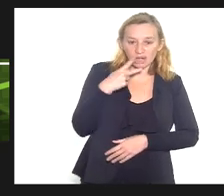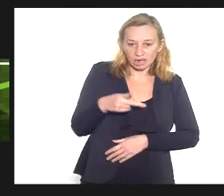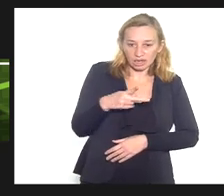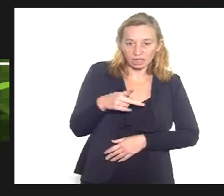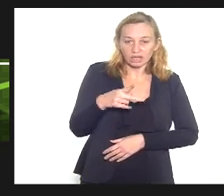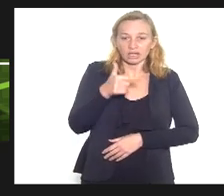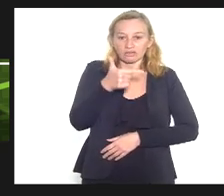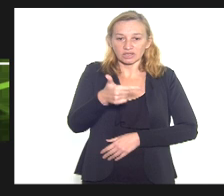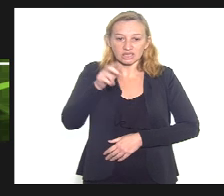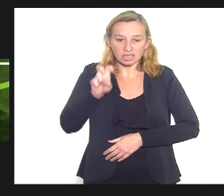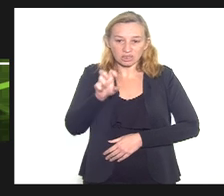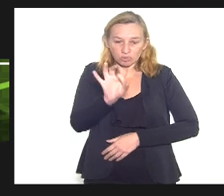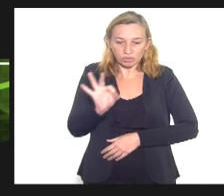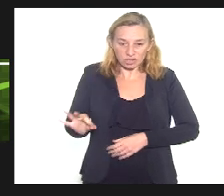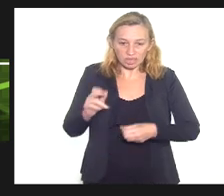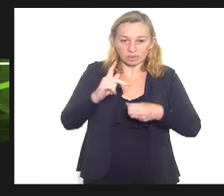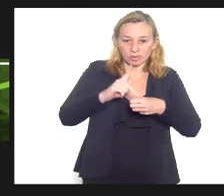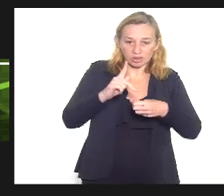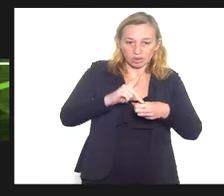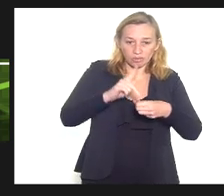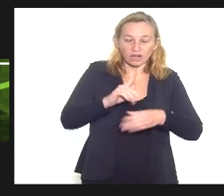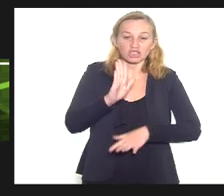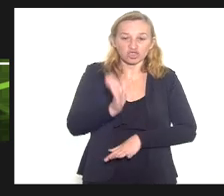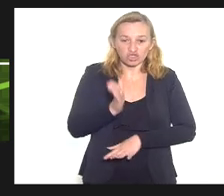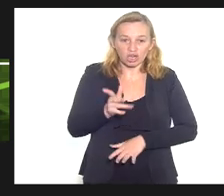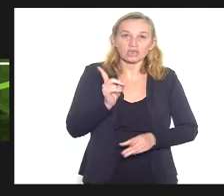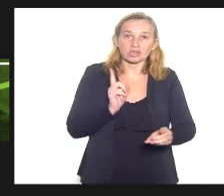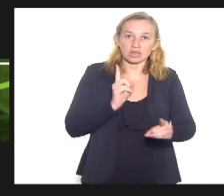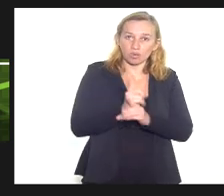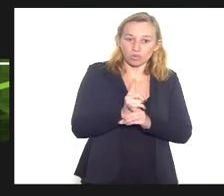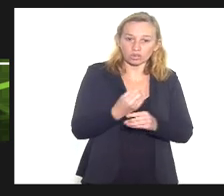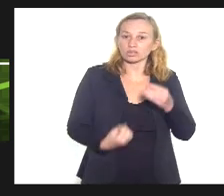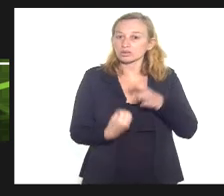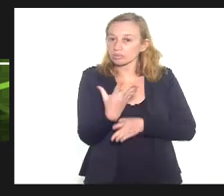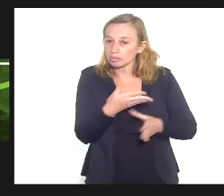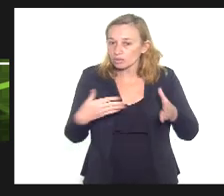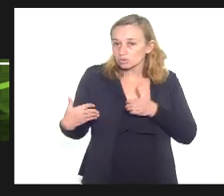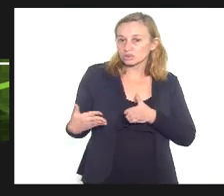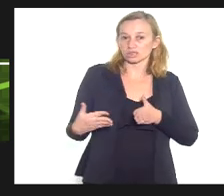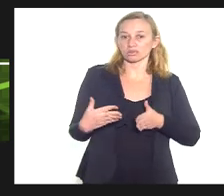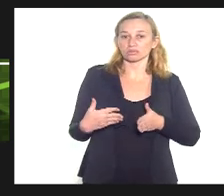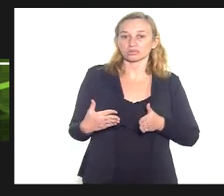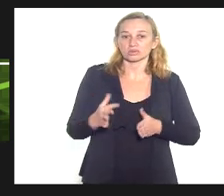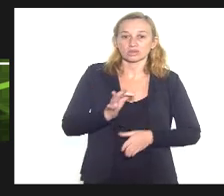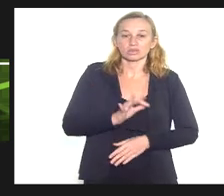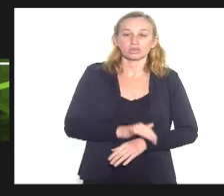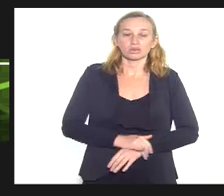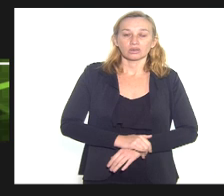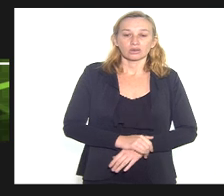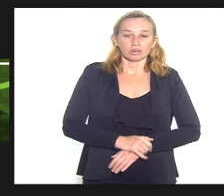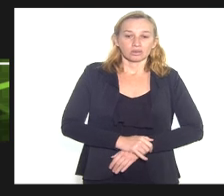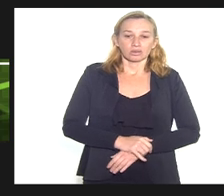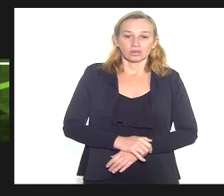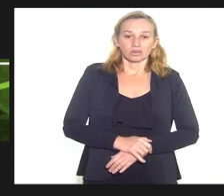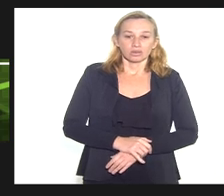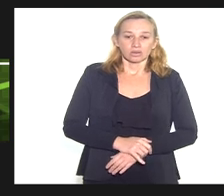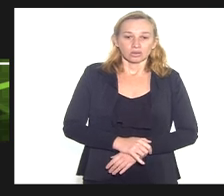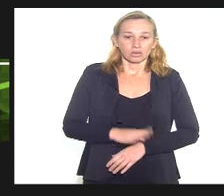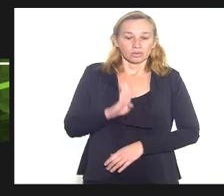de 25%. Este é o único que já se encontra em produção atualmente. O